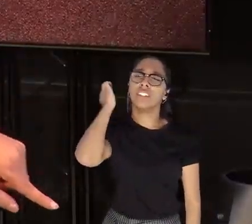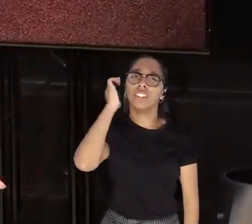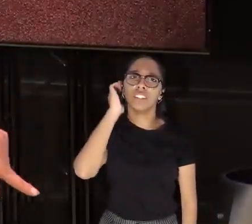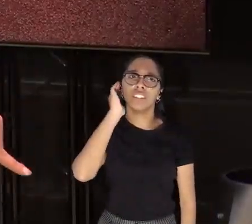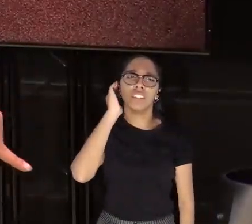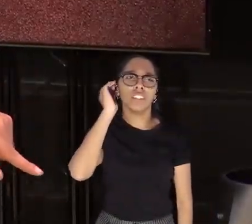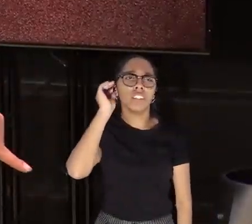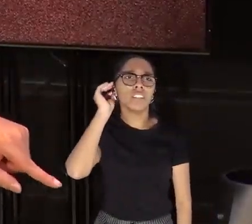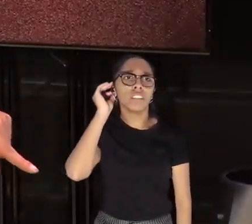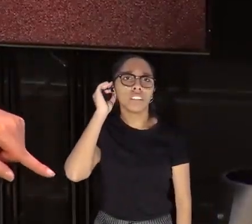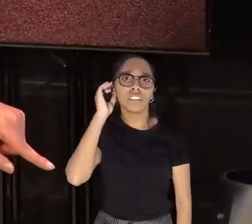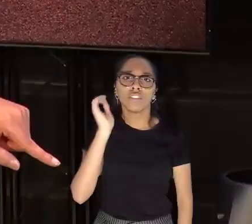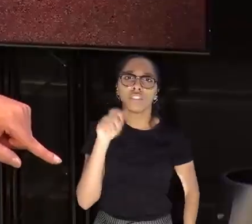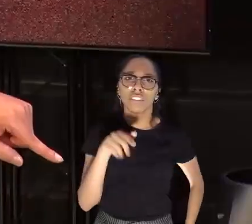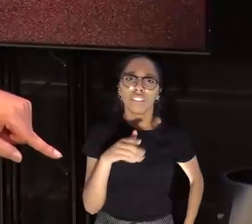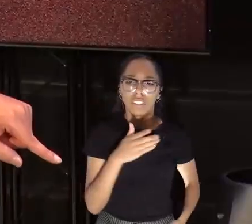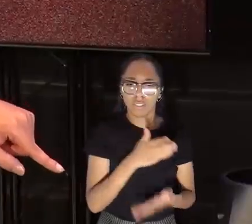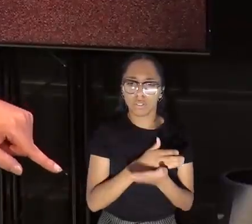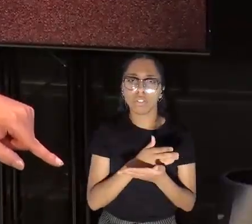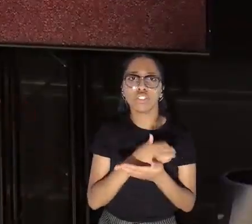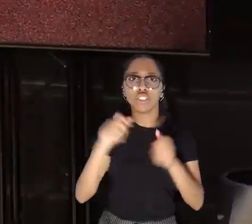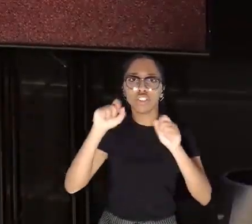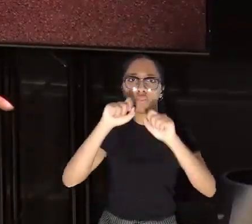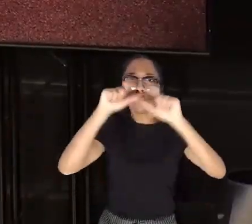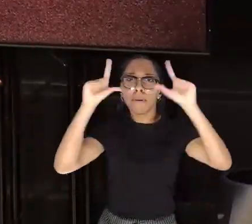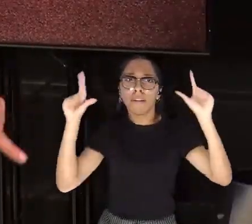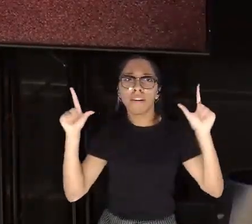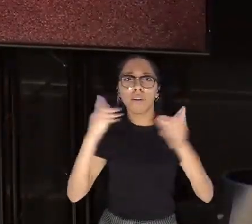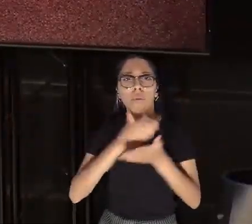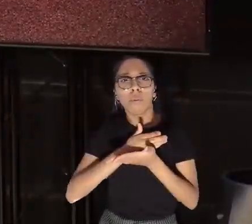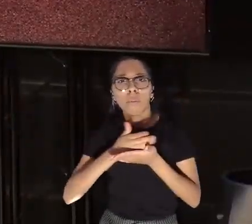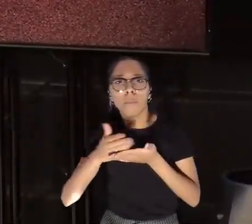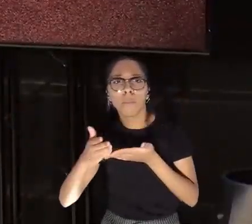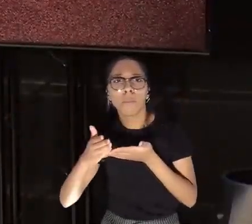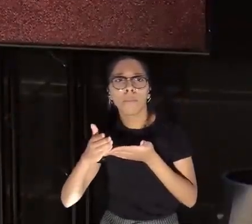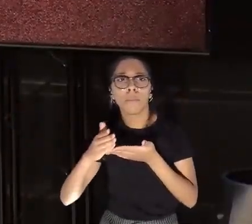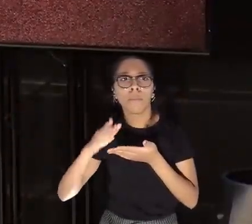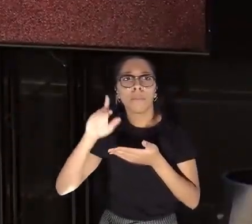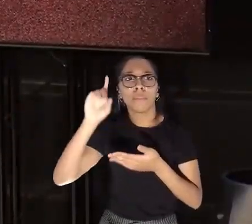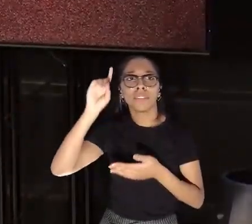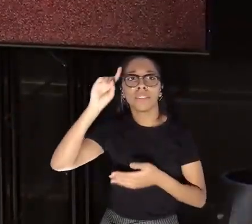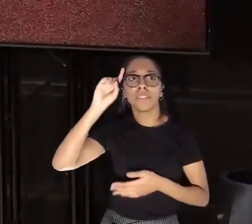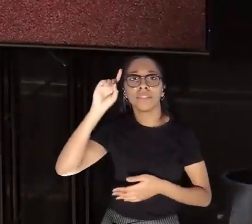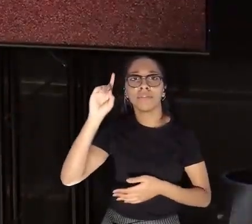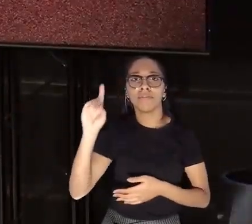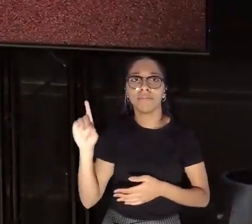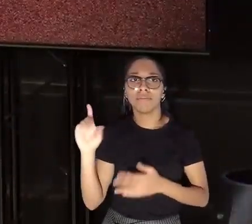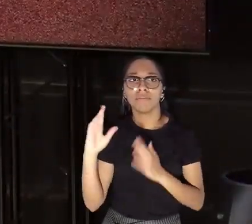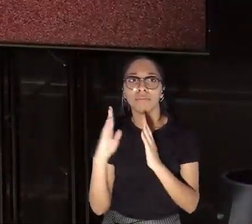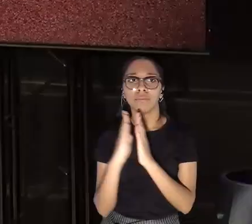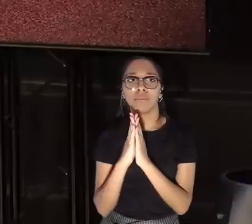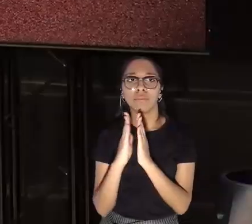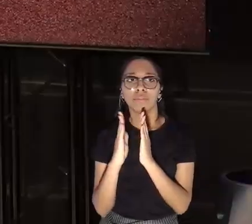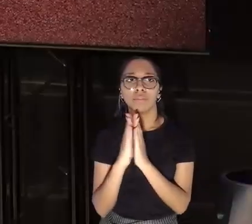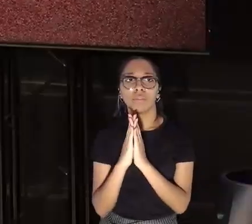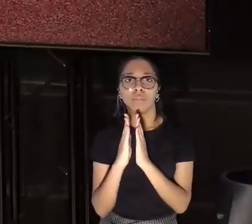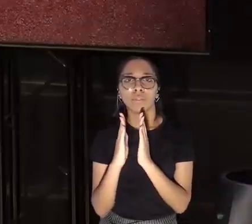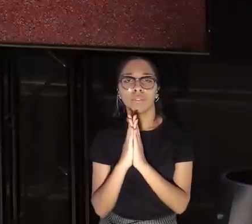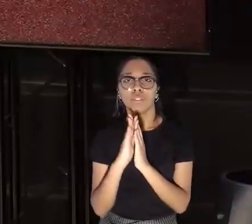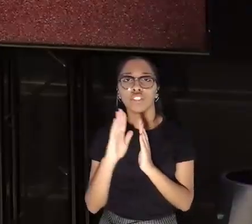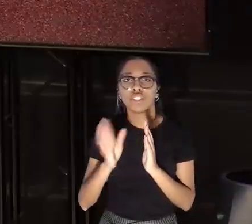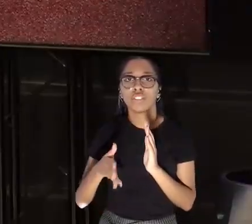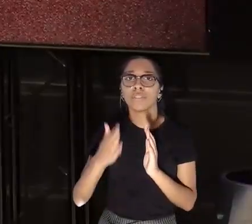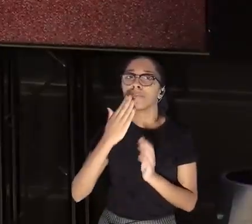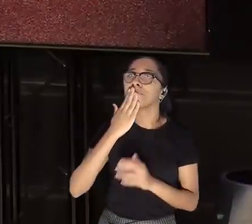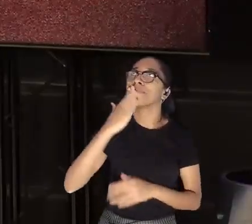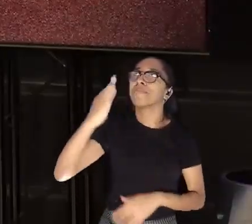primeira oração da manhã. Irmão, crente que vence, ora no mínimo 3 vezes por dia. Fala comigo,